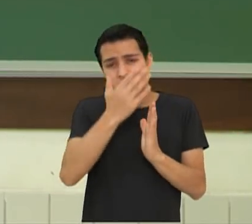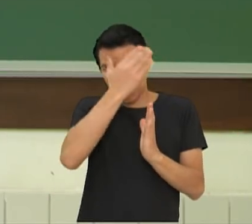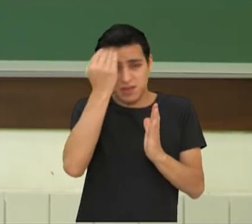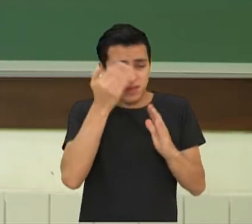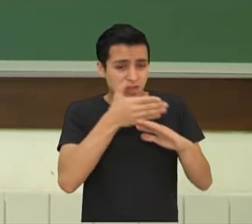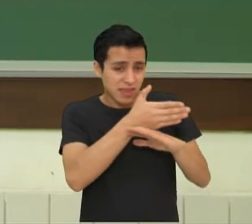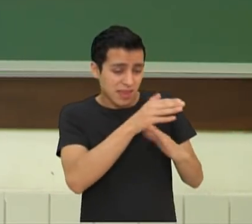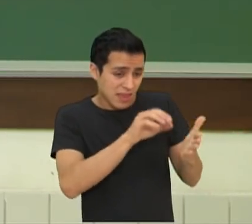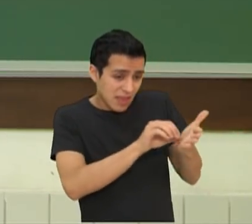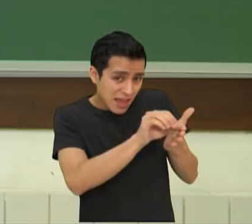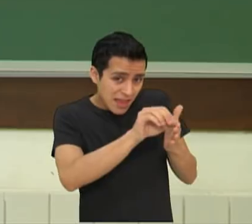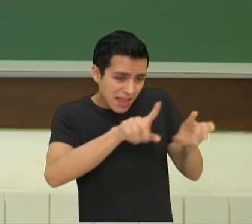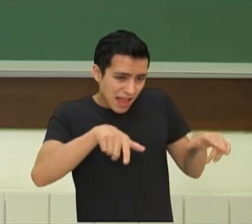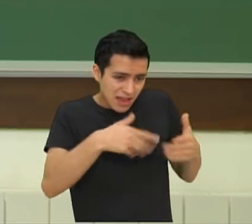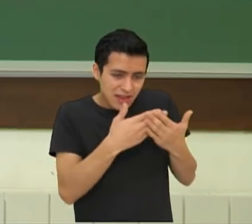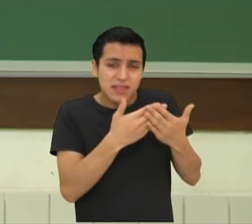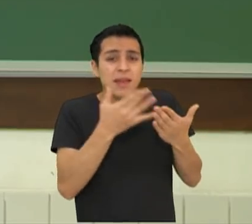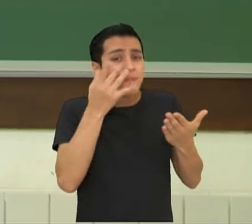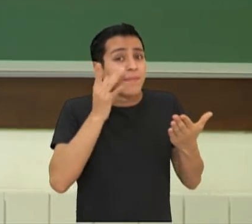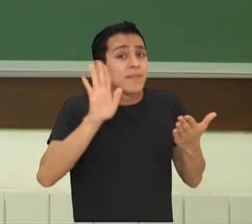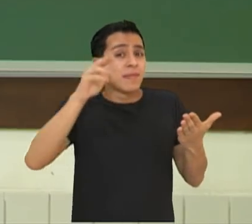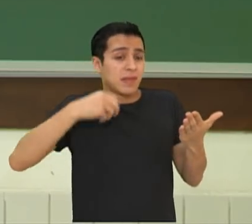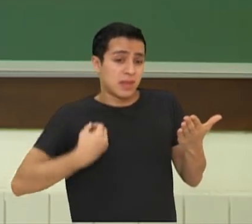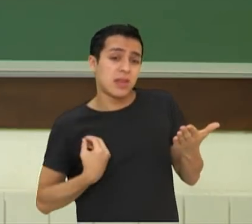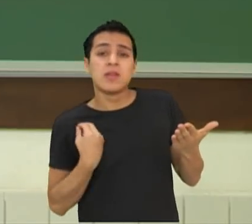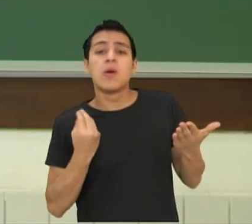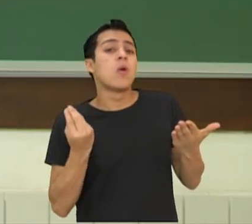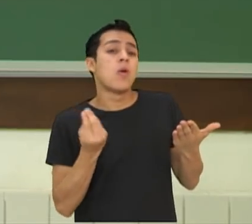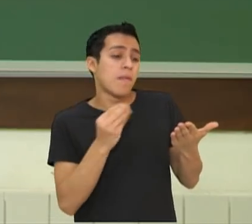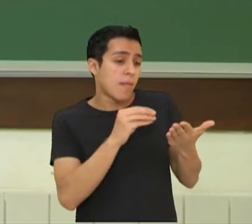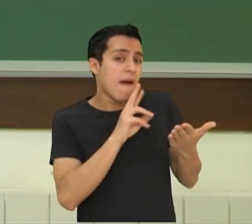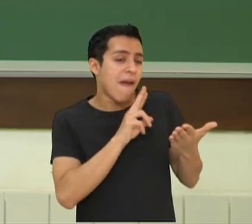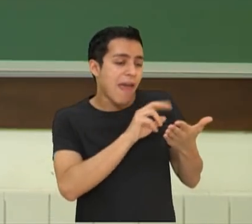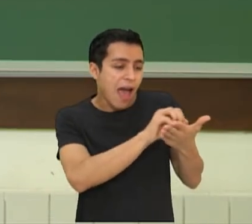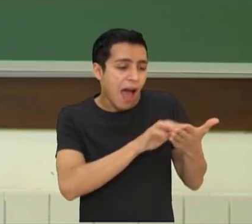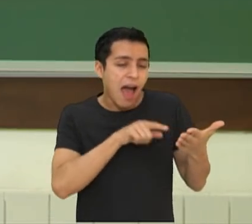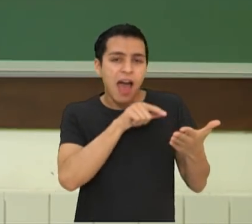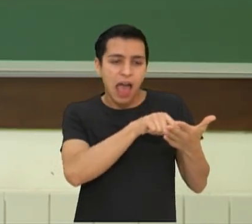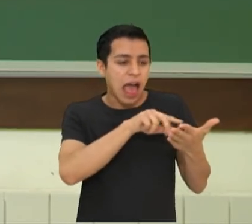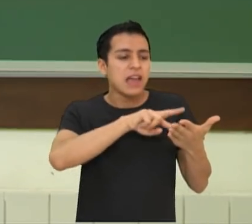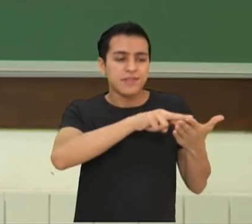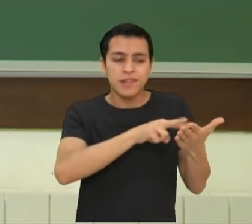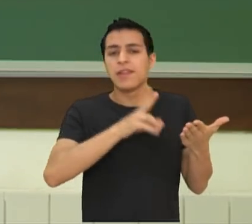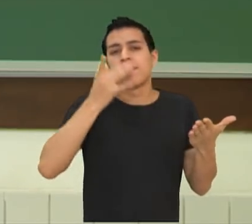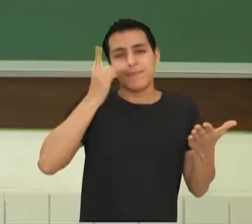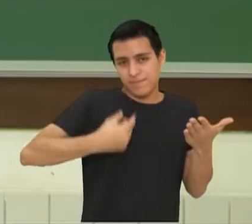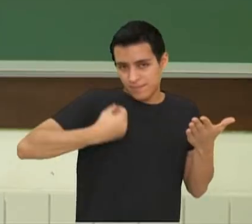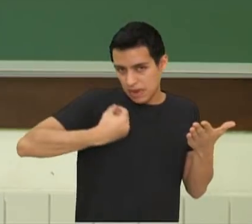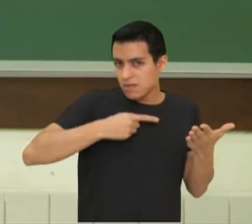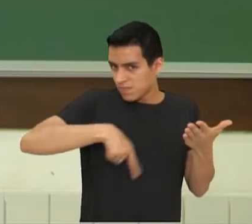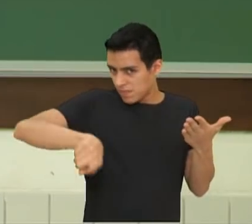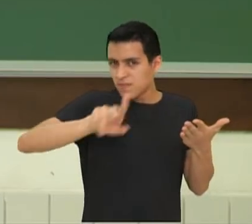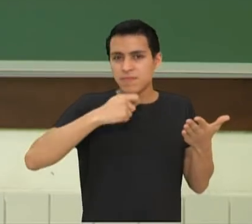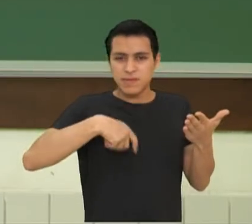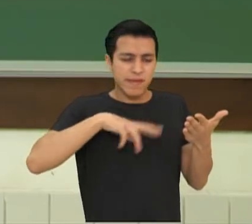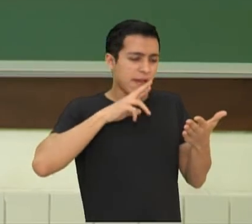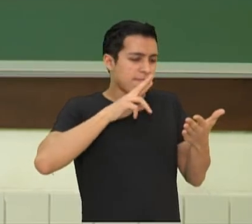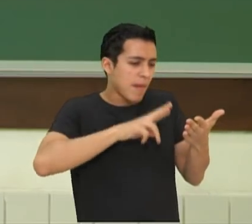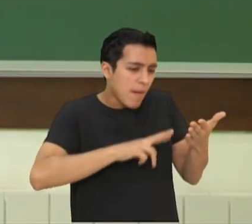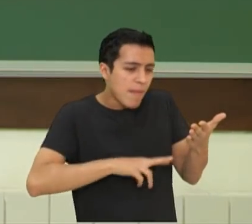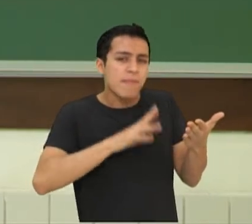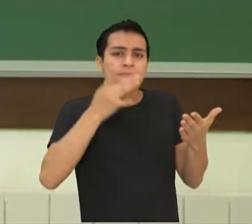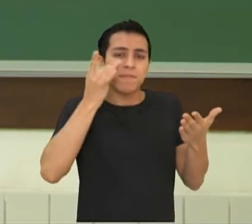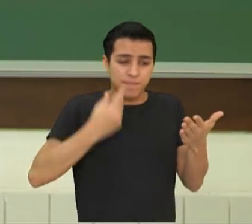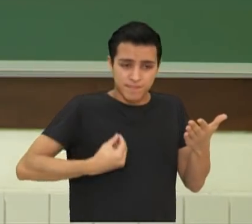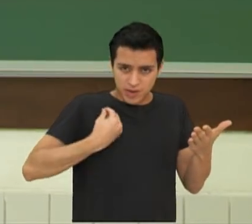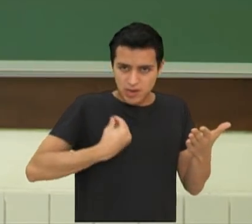o Classroom, de marcar a sua presença lá, fazendo a atividade que está disponível para vocês. Você tem que fazer a atividade para marcar